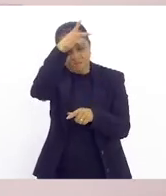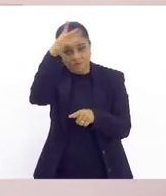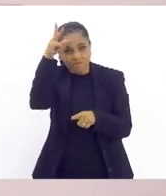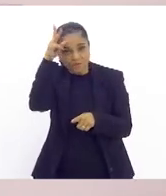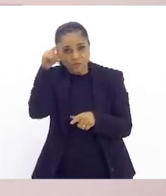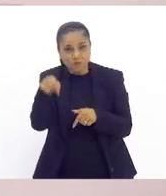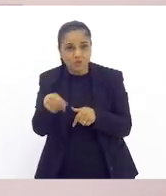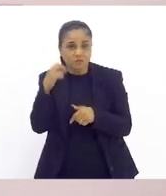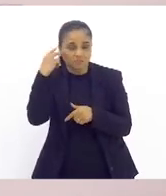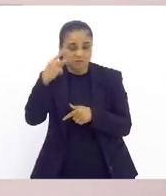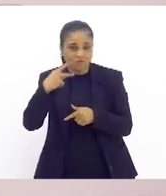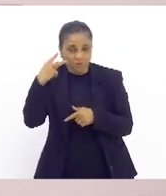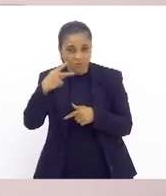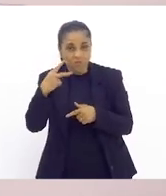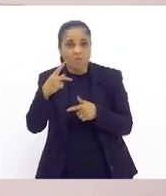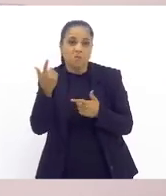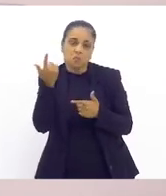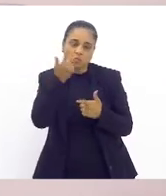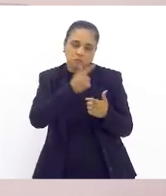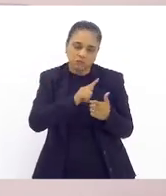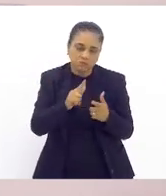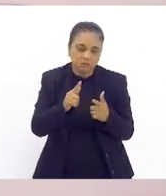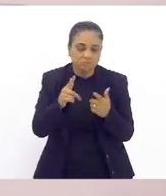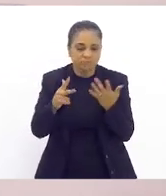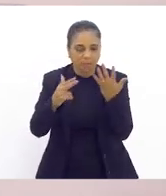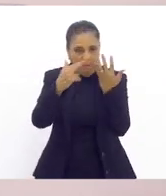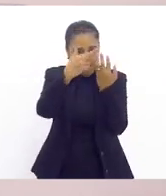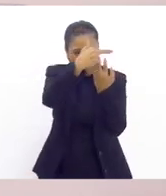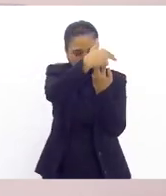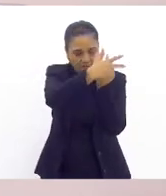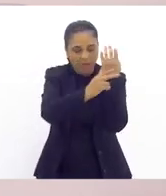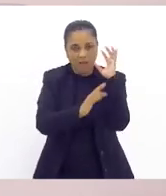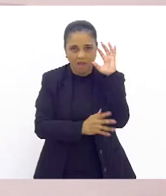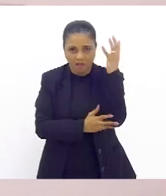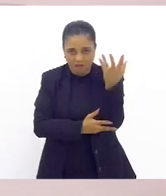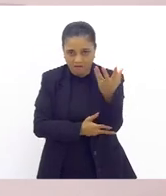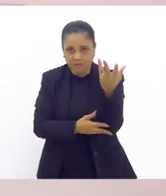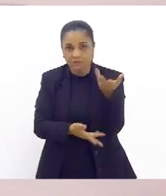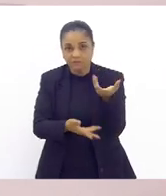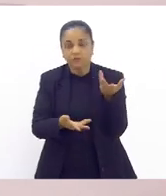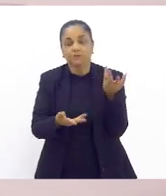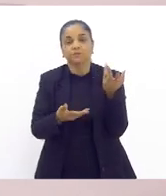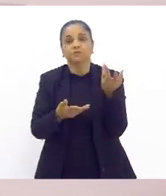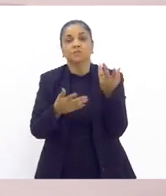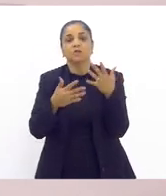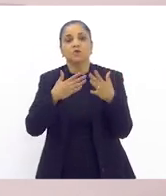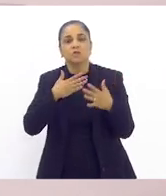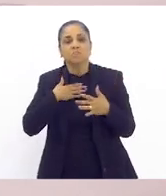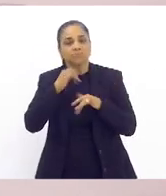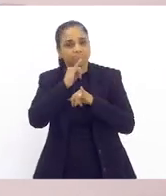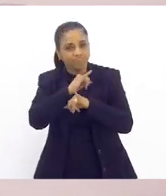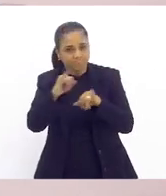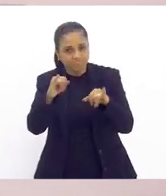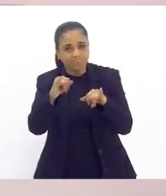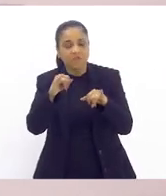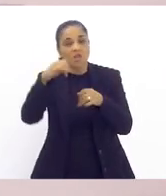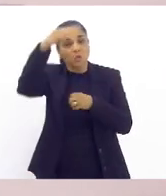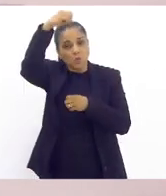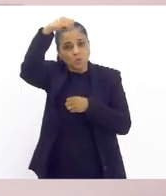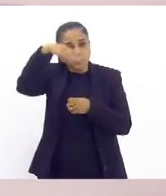fazer essa poda e eu gostaria também de dizer que a eliminação é tudo